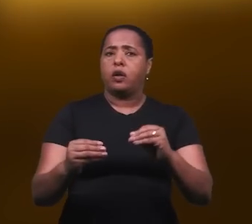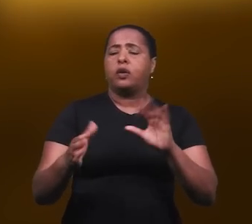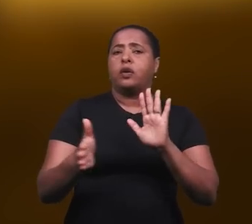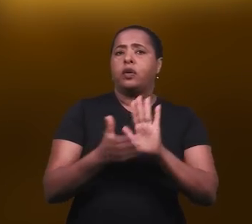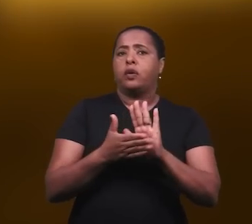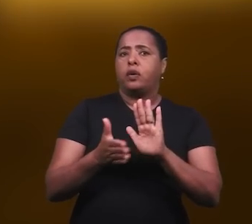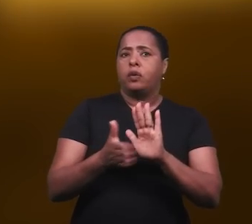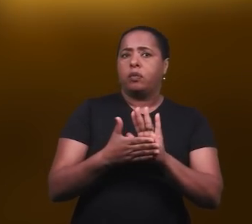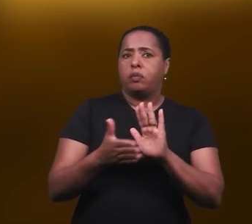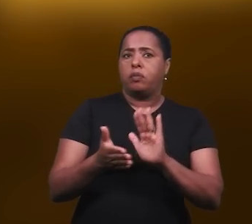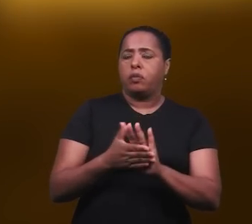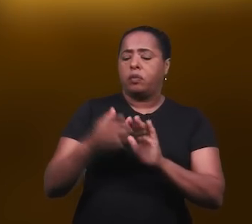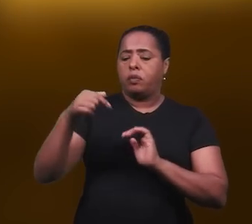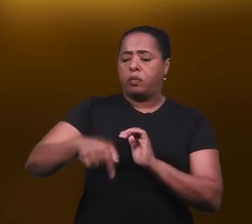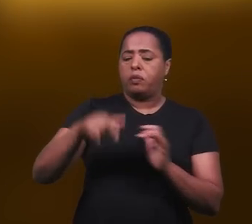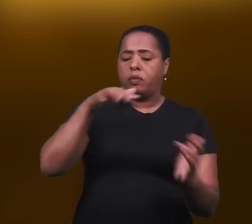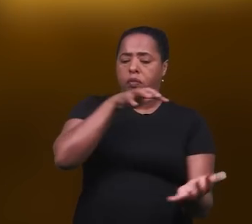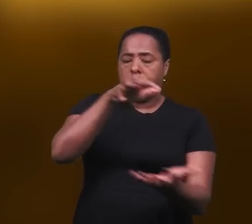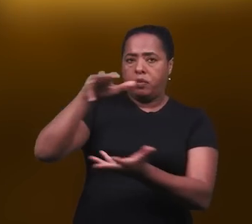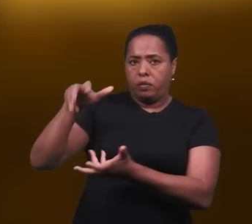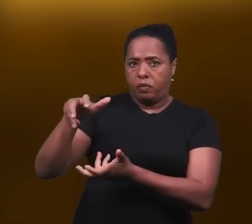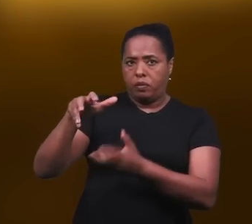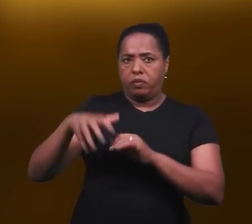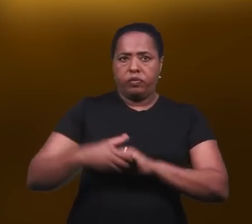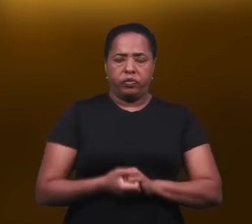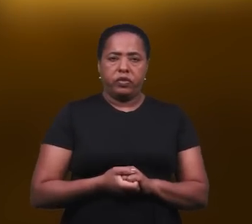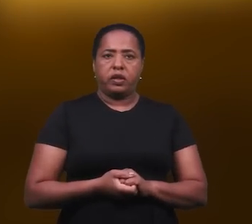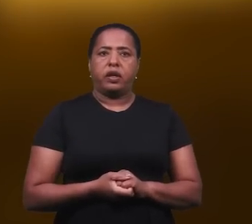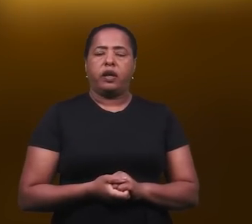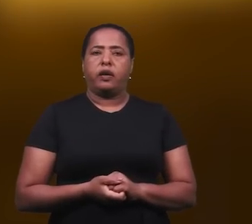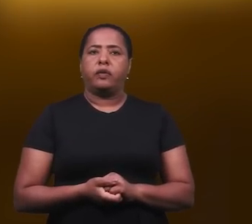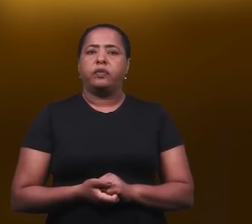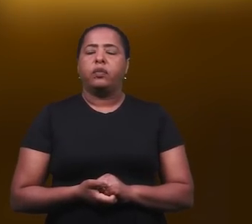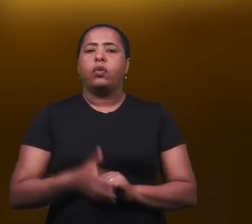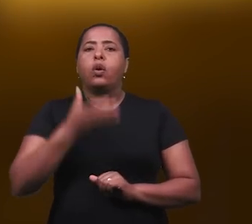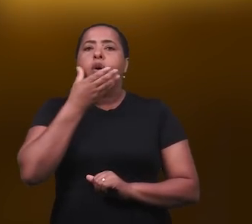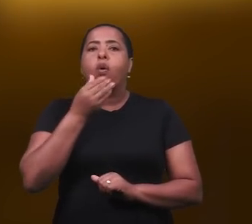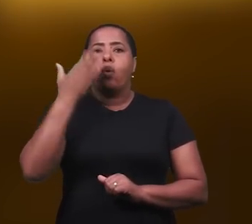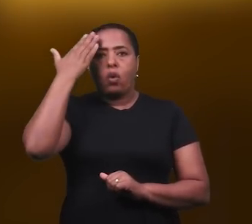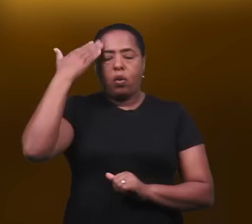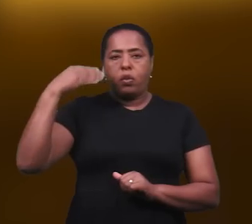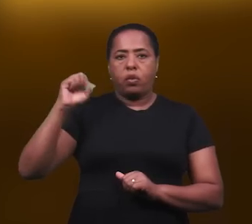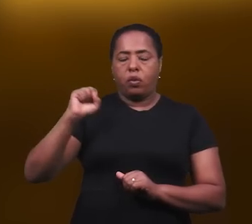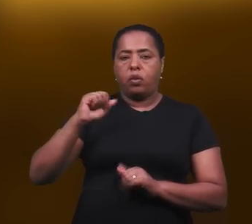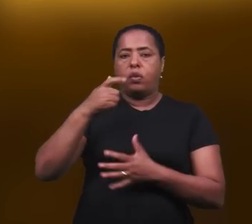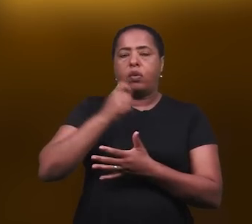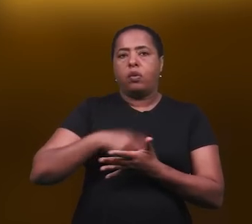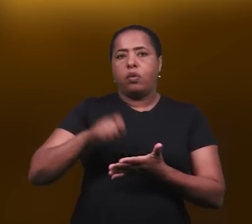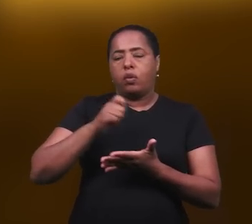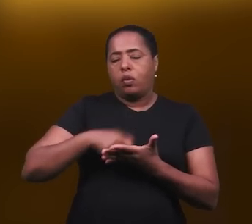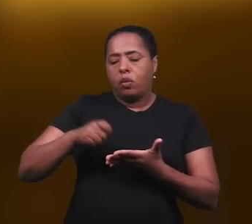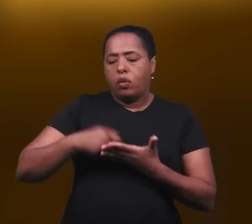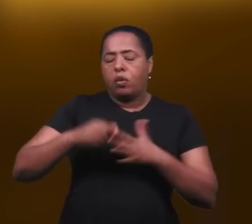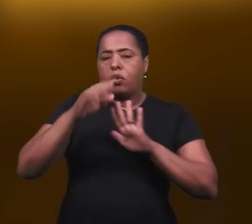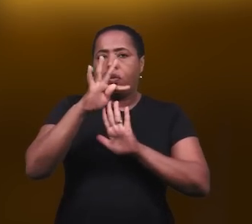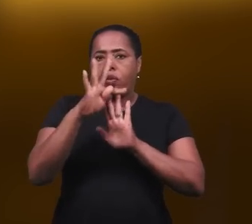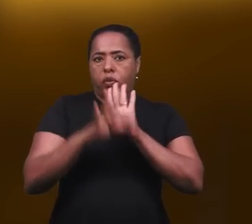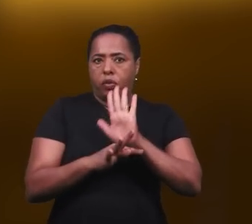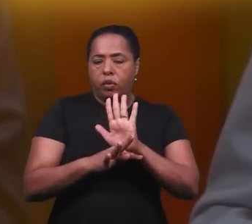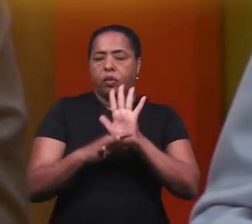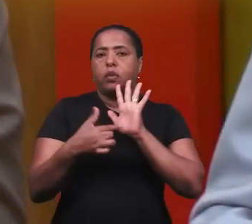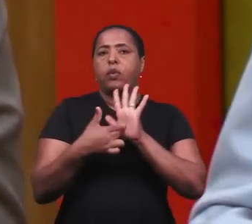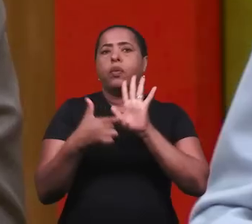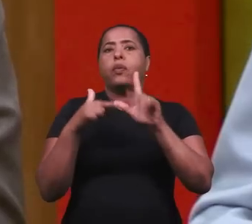Tudo tem o seu tempo determinado, e há tempo para todo o propósito debaixo do céu.